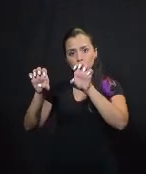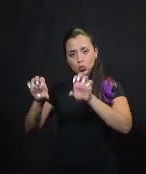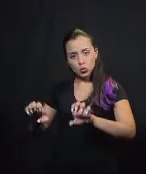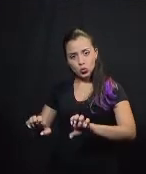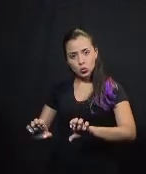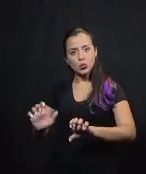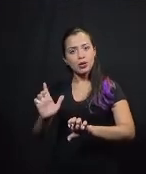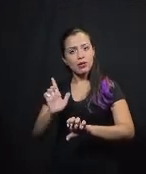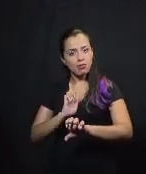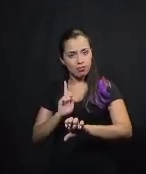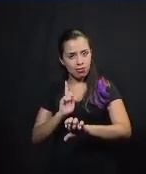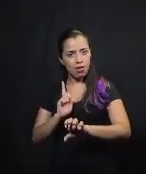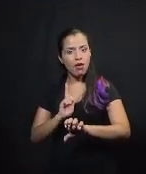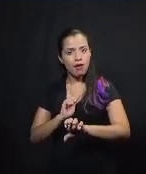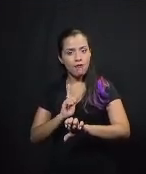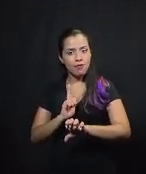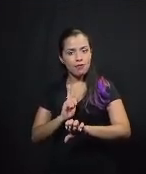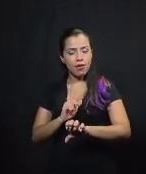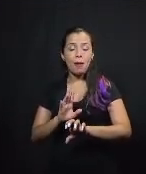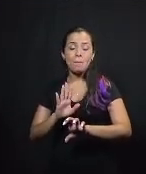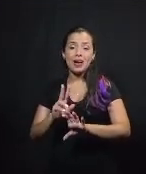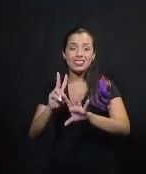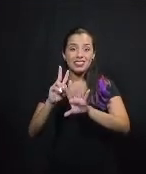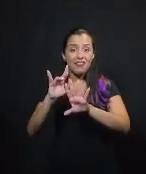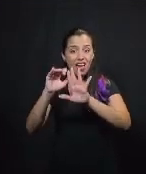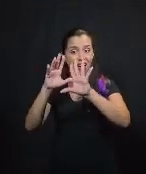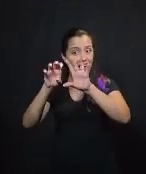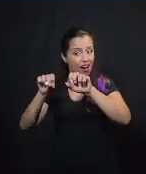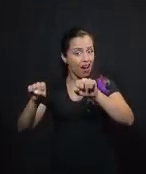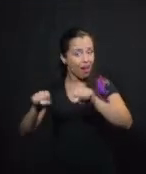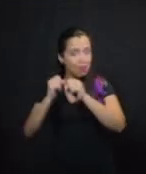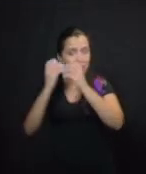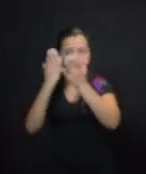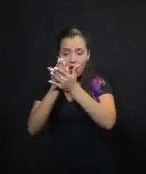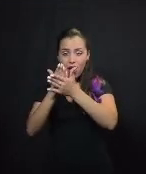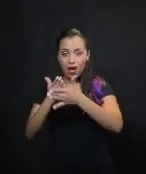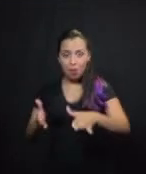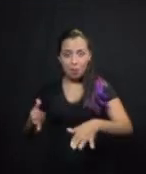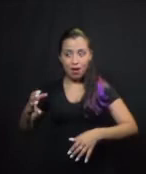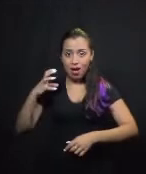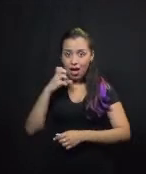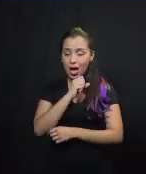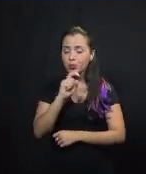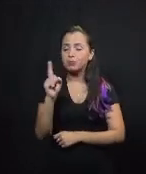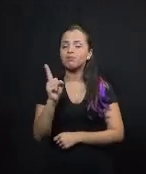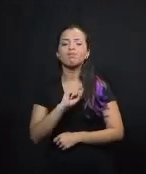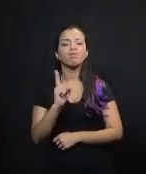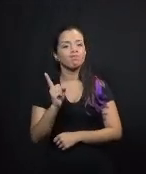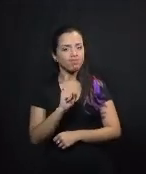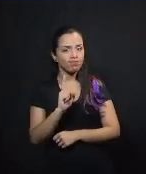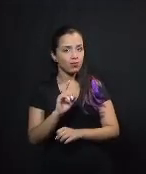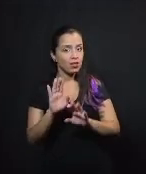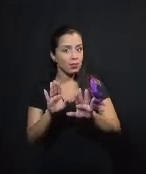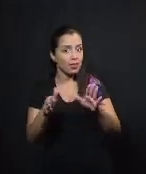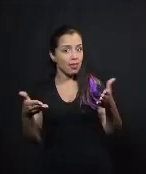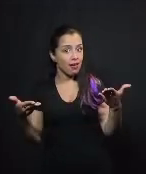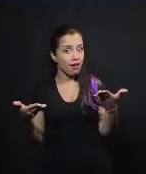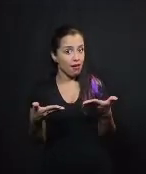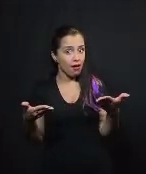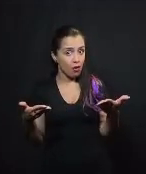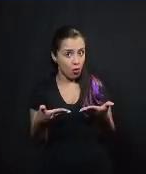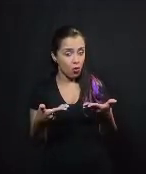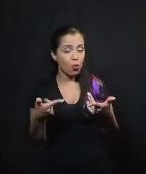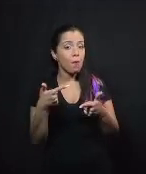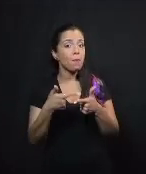não irá se mover tão facilmente, mas isso é uma questão ainda em aberto. O fato é que, nesse momento, com problemas